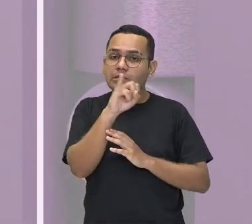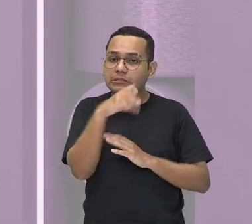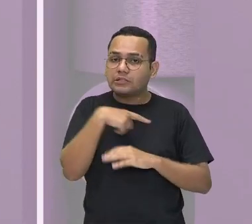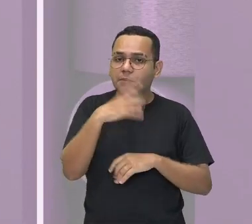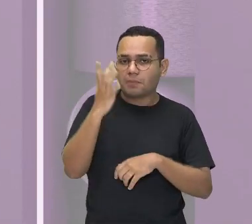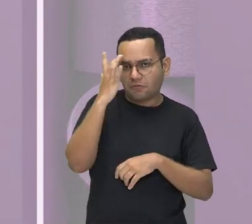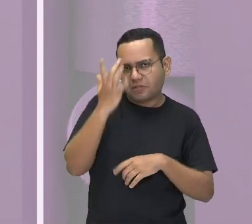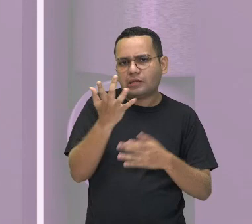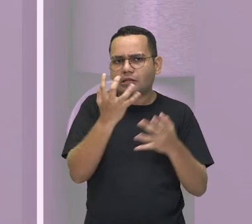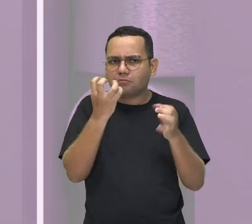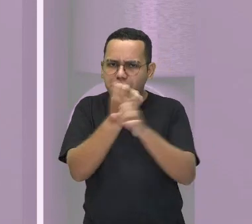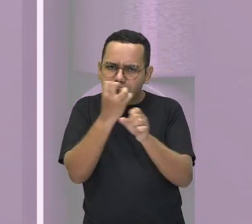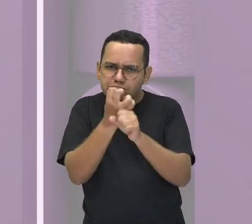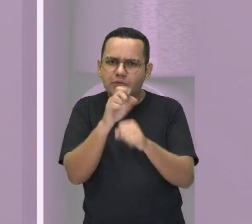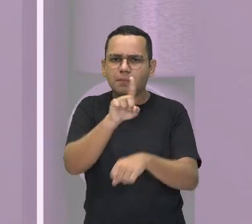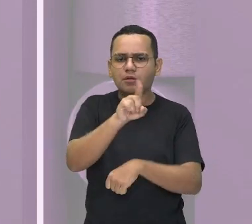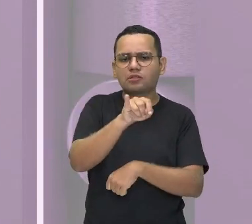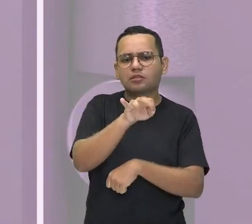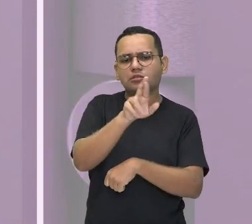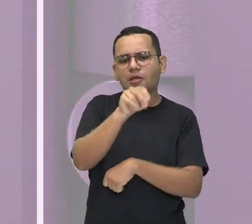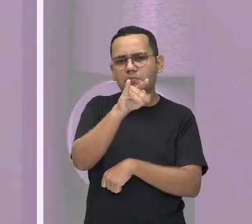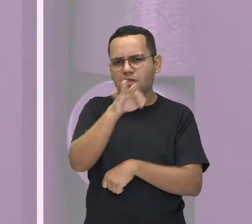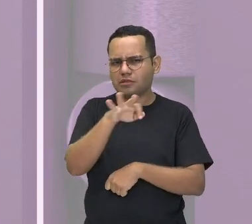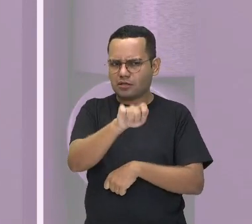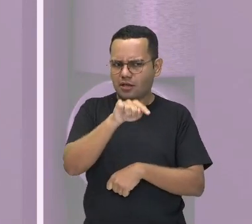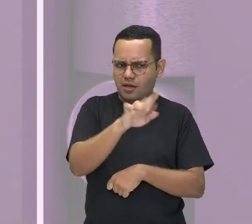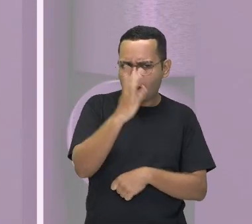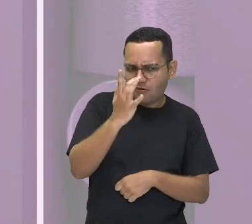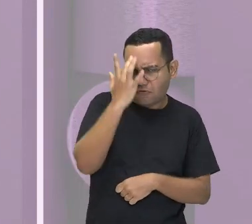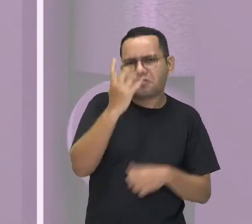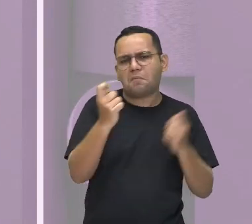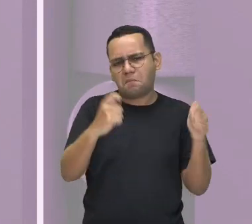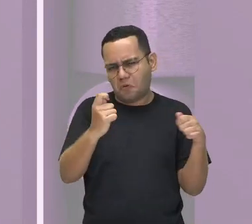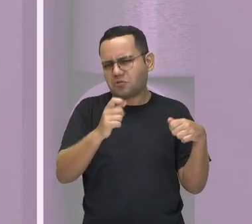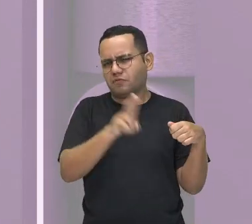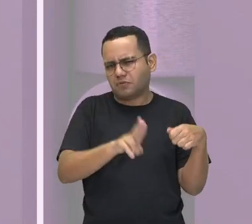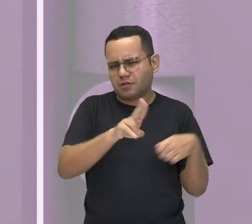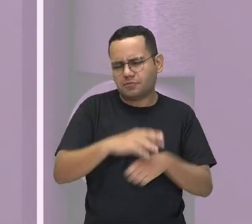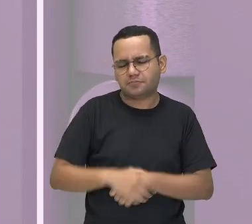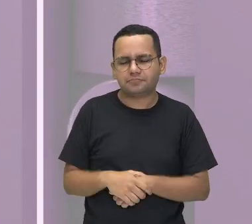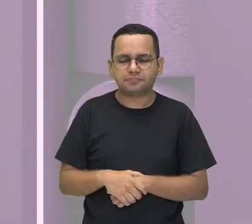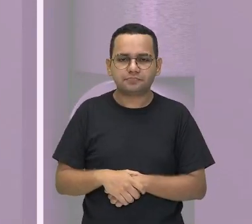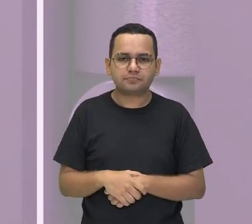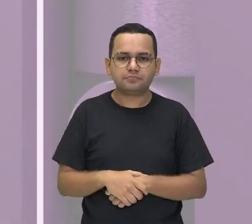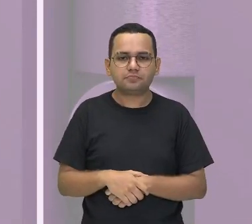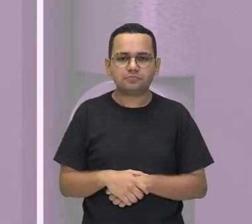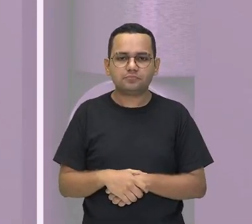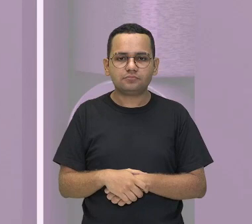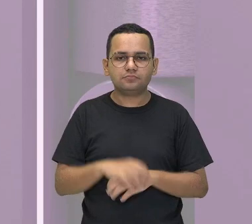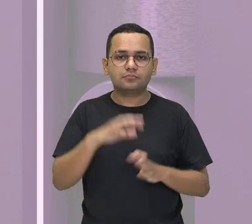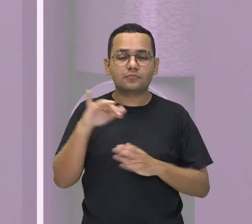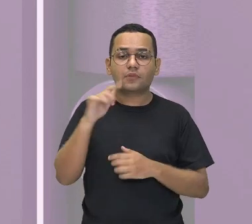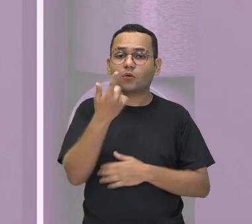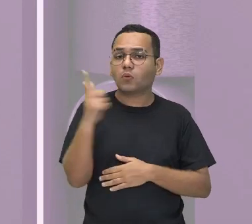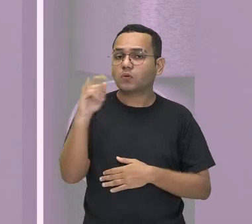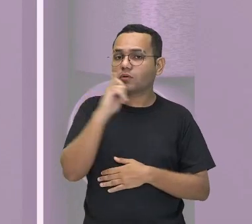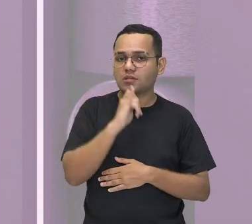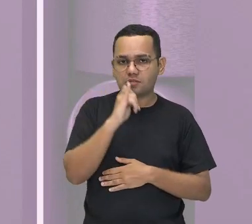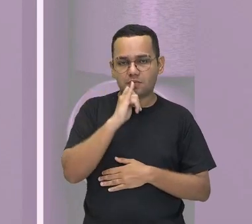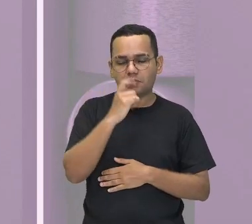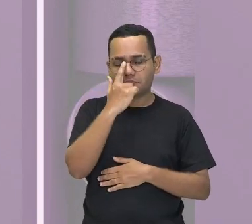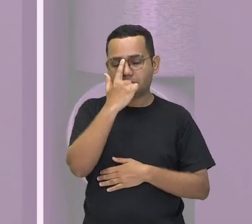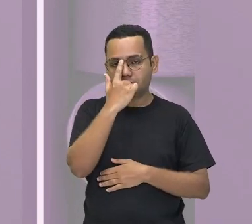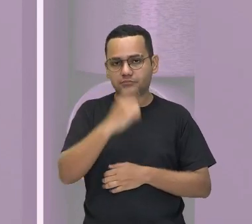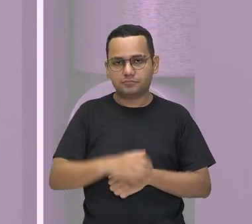do determinante, você pode utilizar perfeitamente, tá bom? Bora ver mais um exemplo aqui do coeficiente angular? Vamos